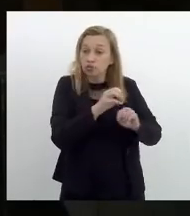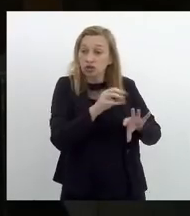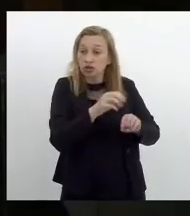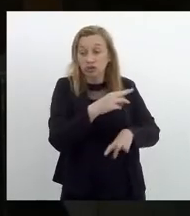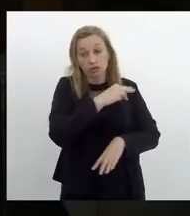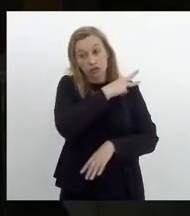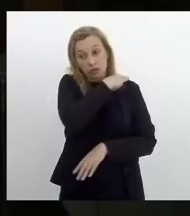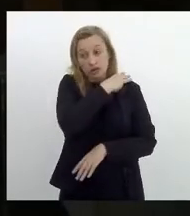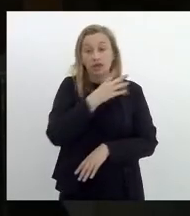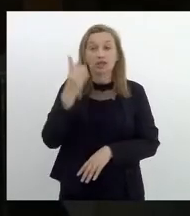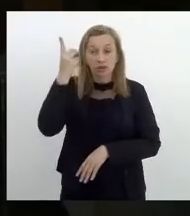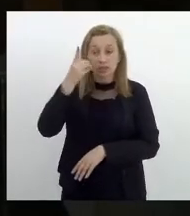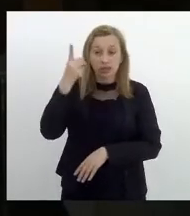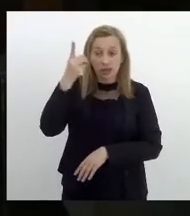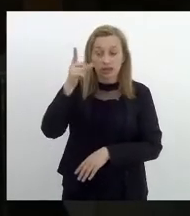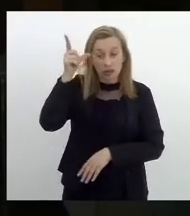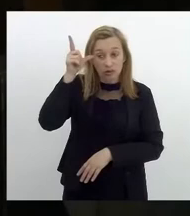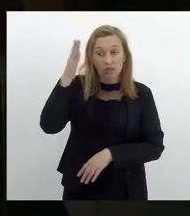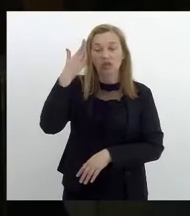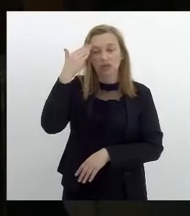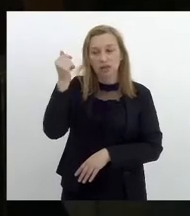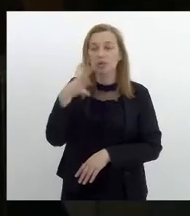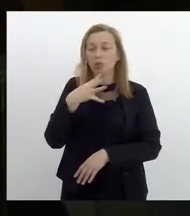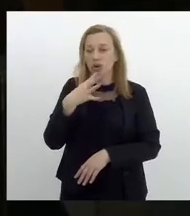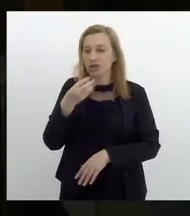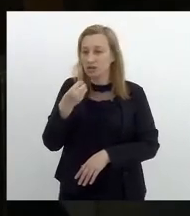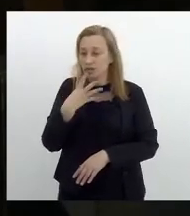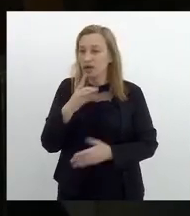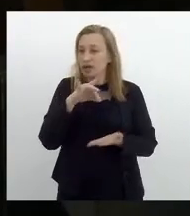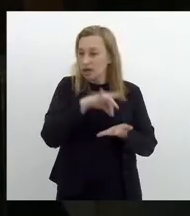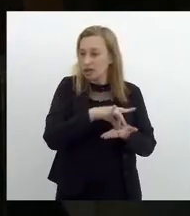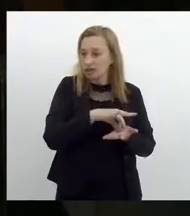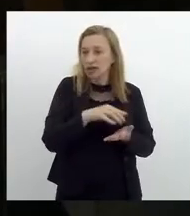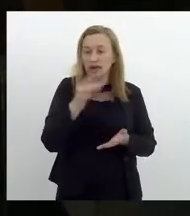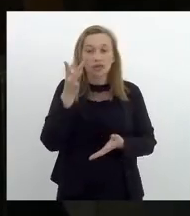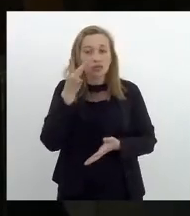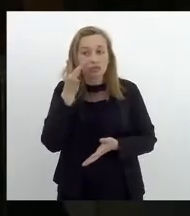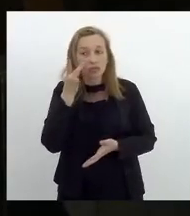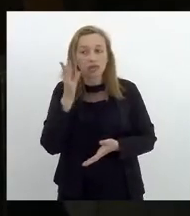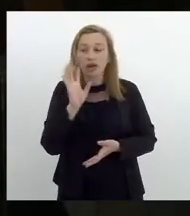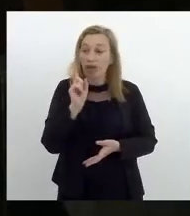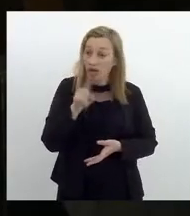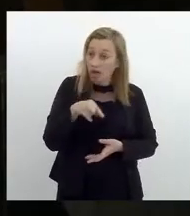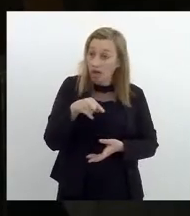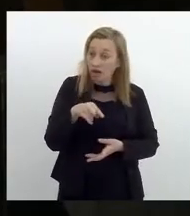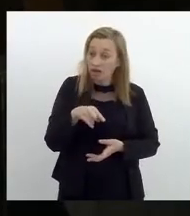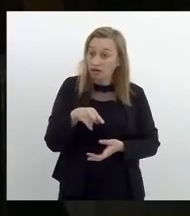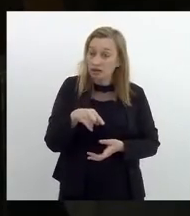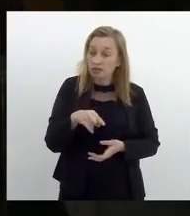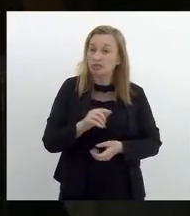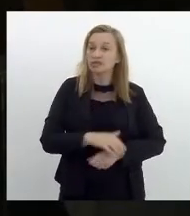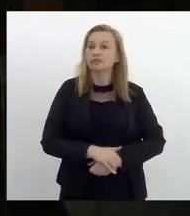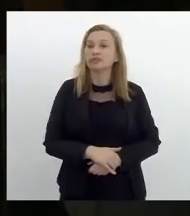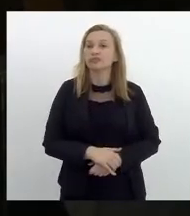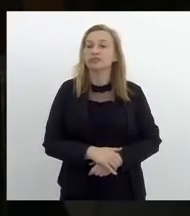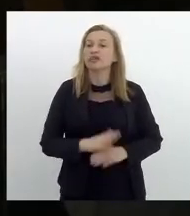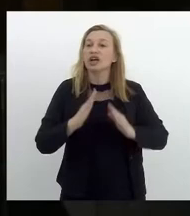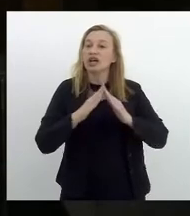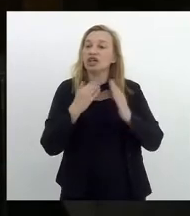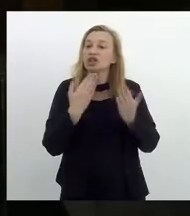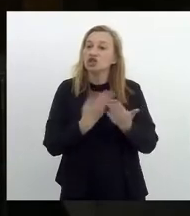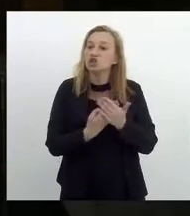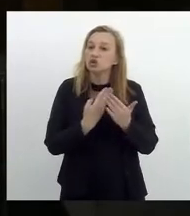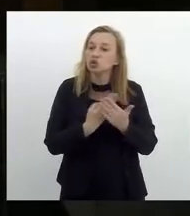Lucinha sabe bem disso, acompanha lá a realidade, né, presencialmente, é a presença de